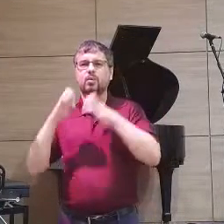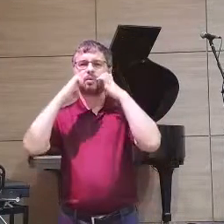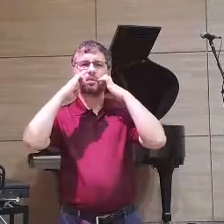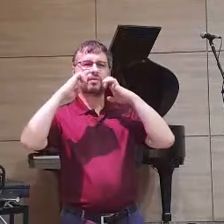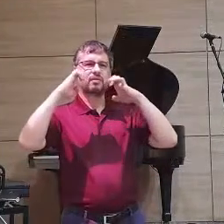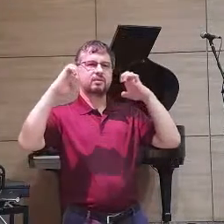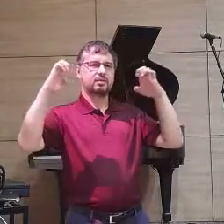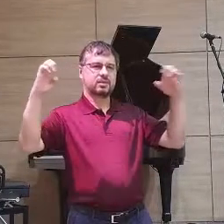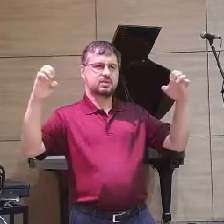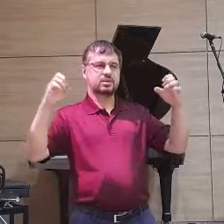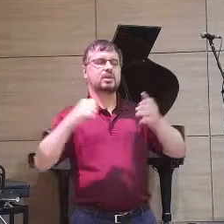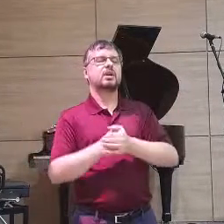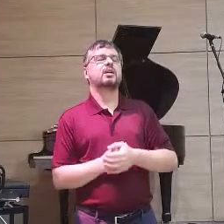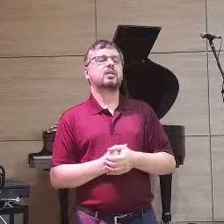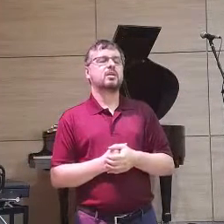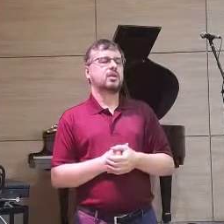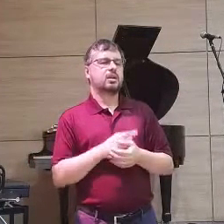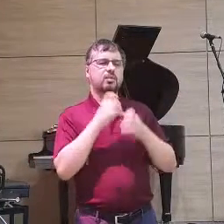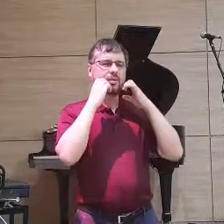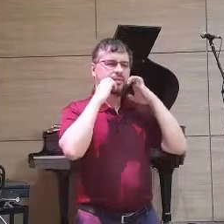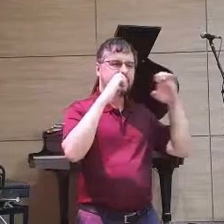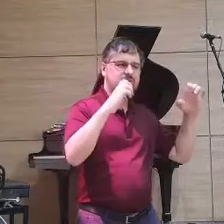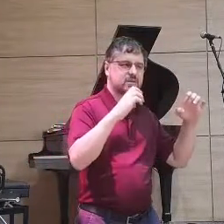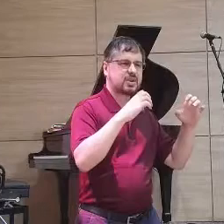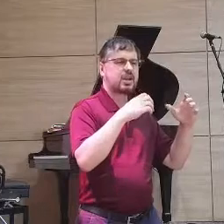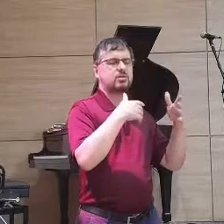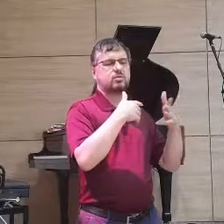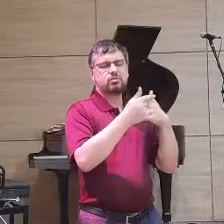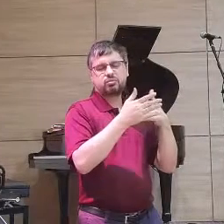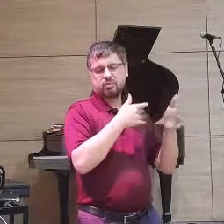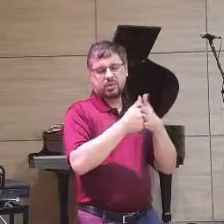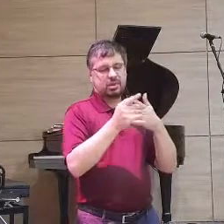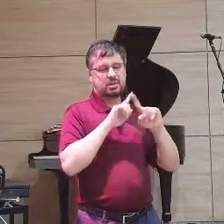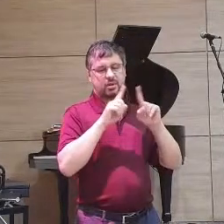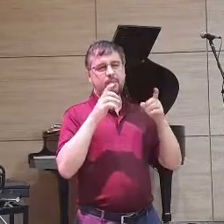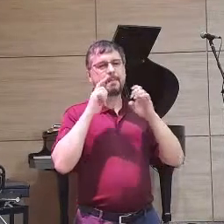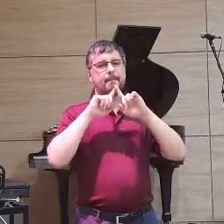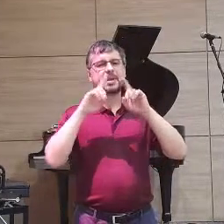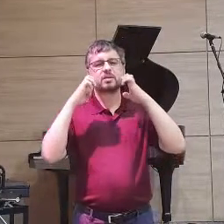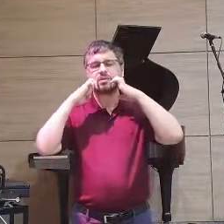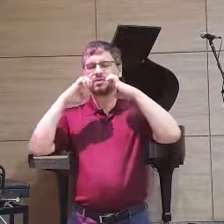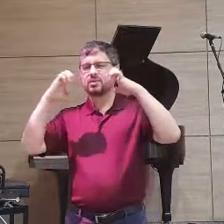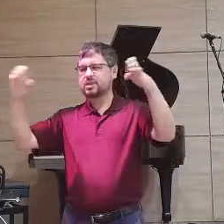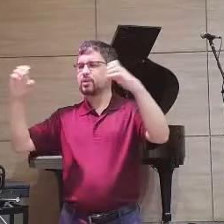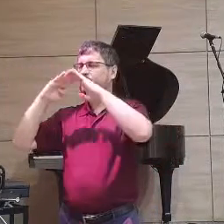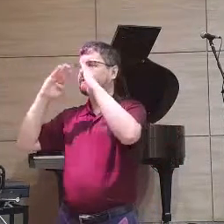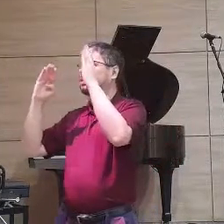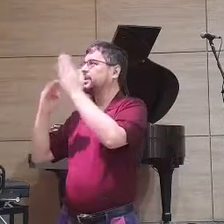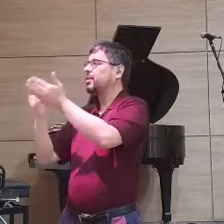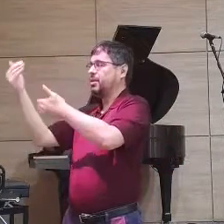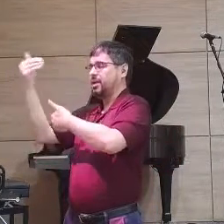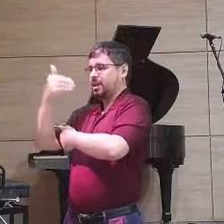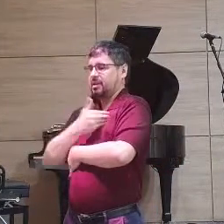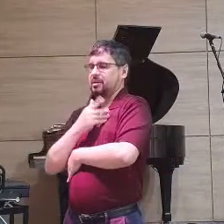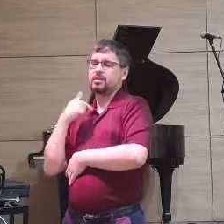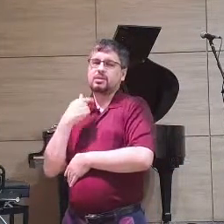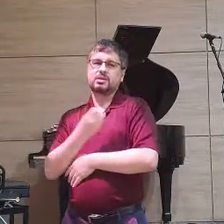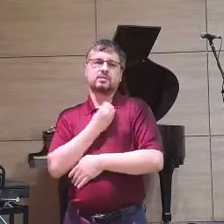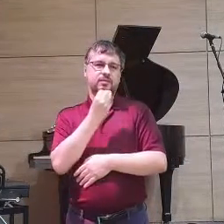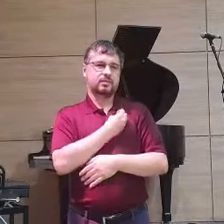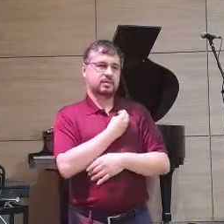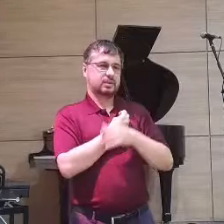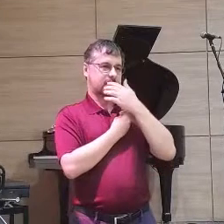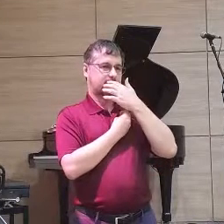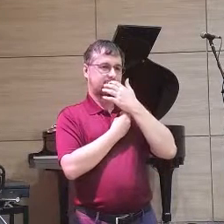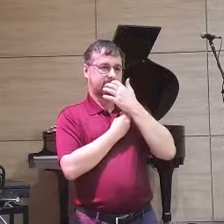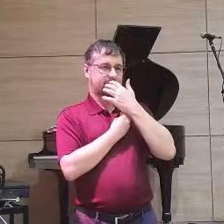evangelho carácter apenas com caracteres mas o evangelho integral entra na nossa vida a não é possível não